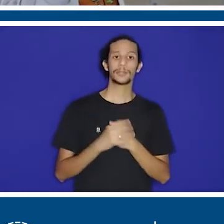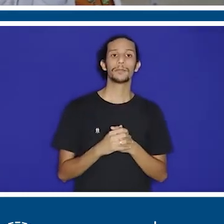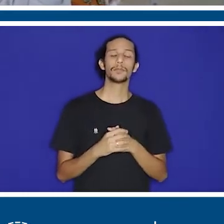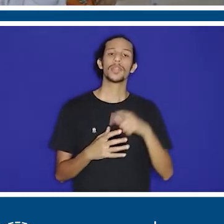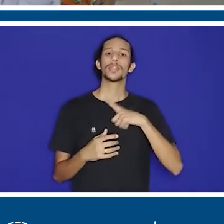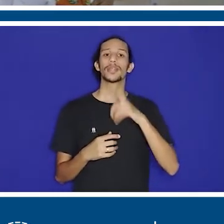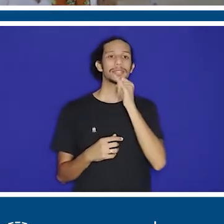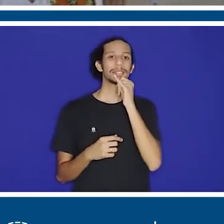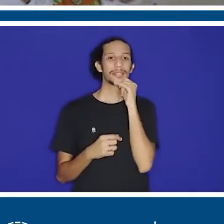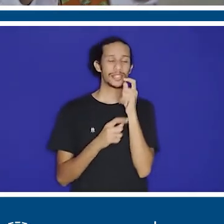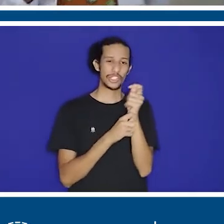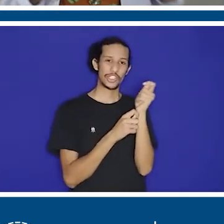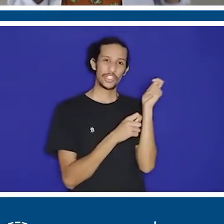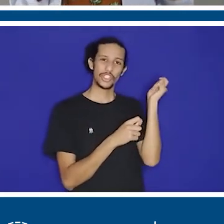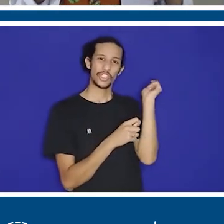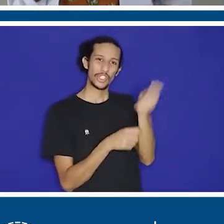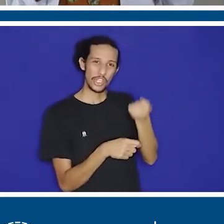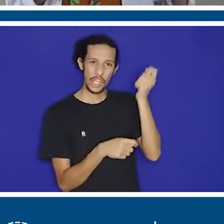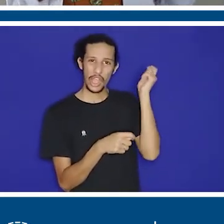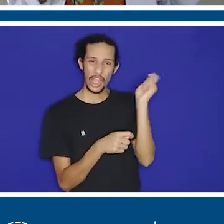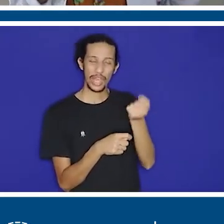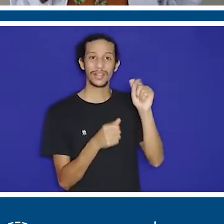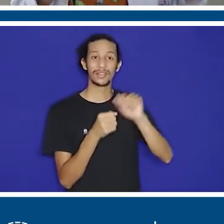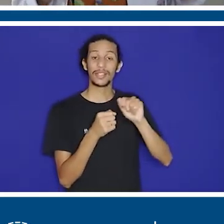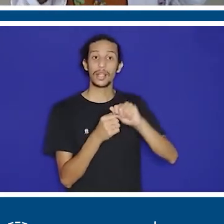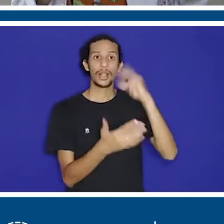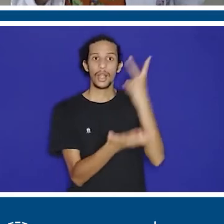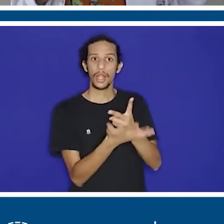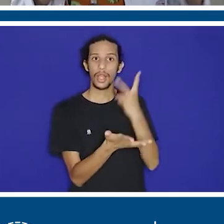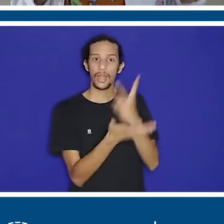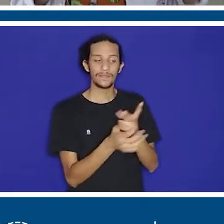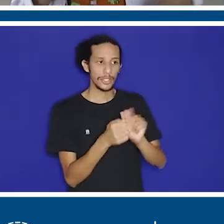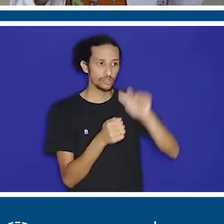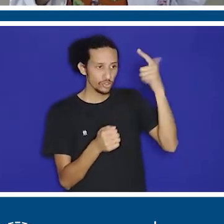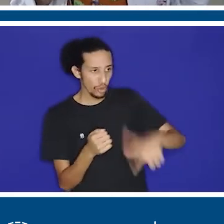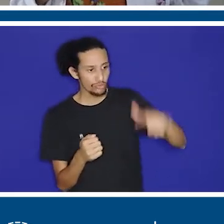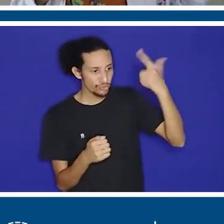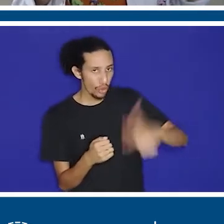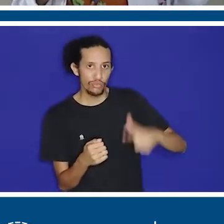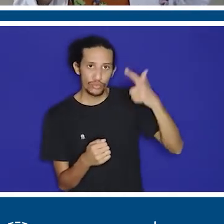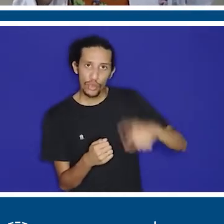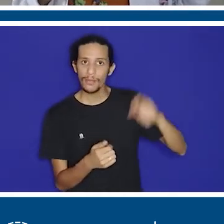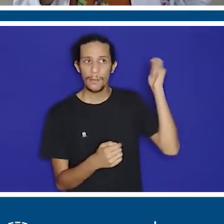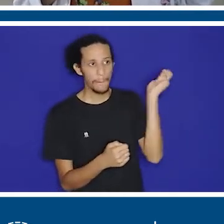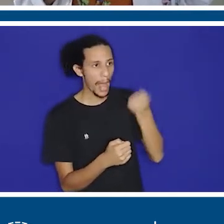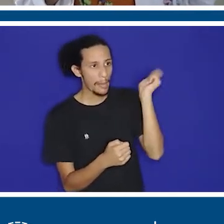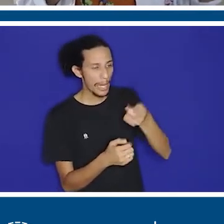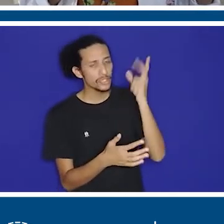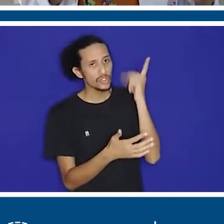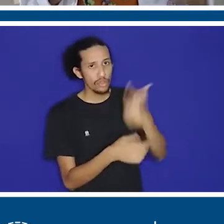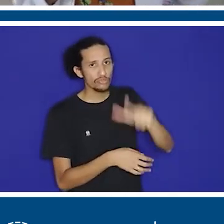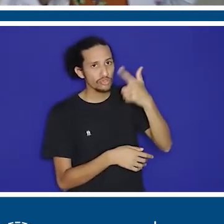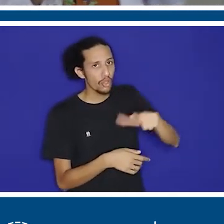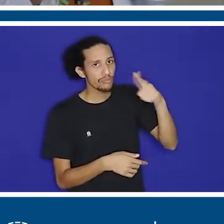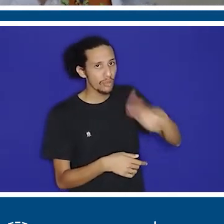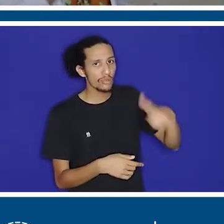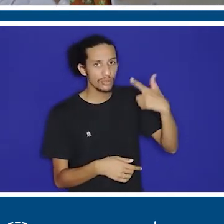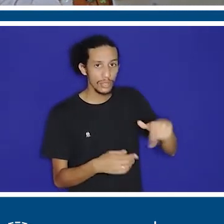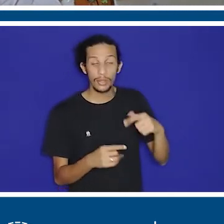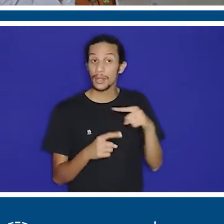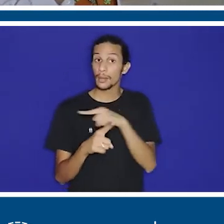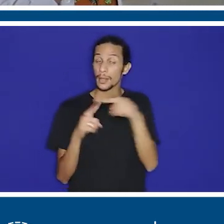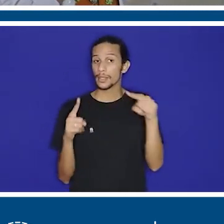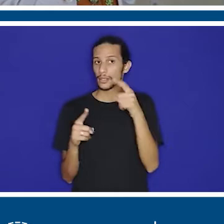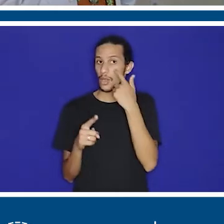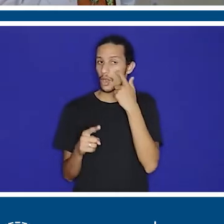vendo ali um chicotinho mandando a criança fazer toda hora a mesma coisa. Toda hora a mesma coisa.